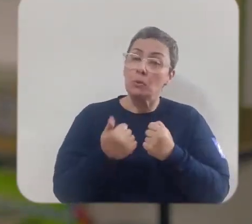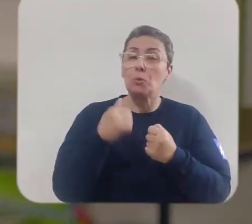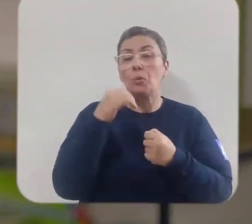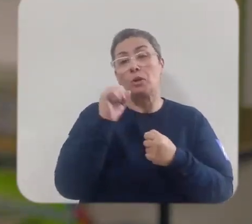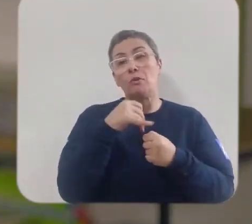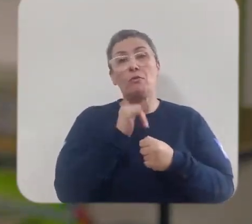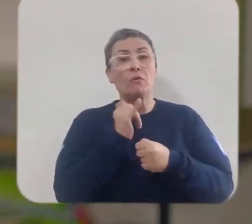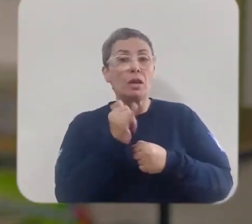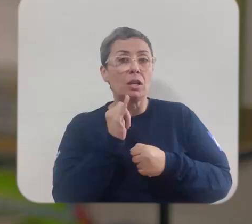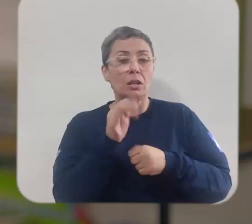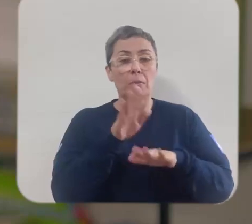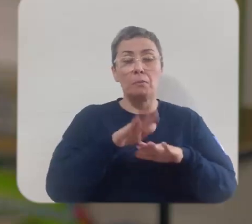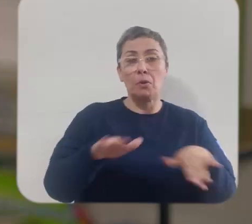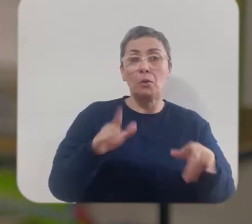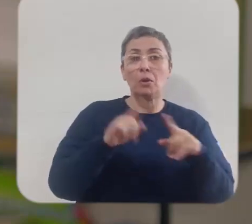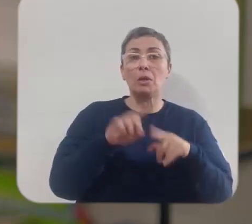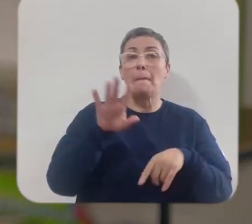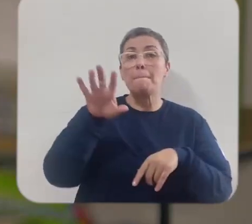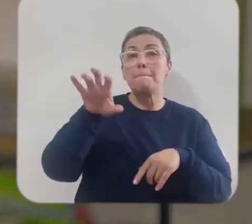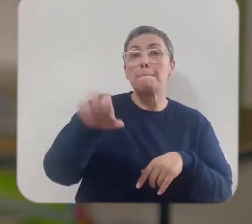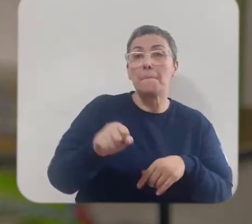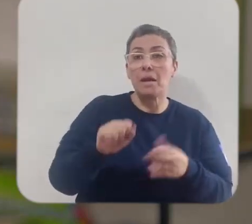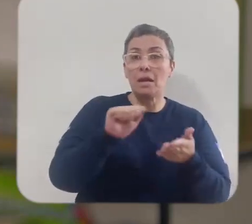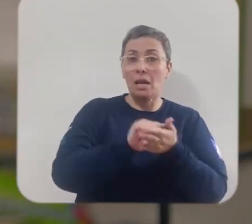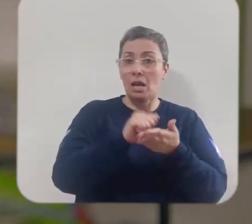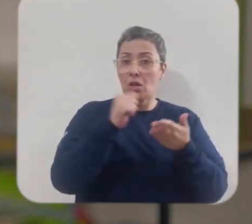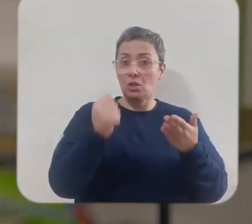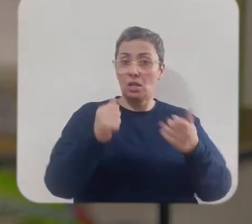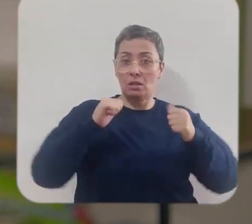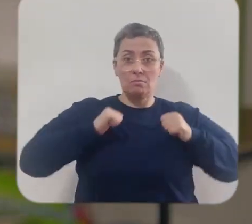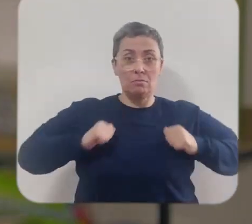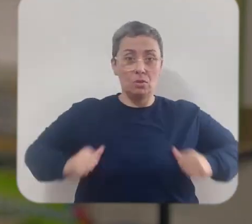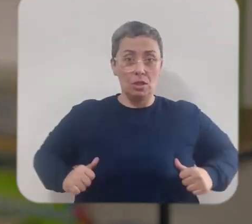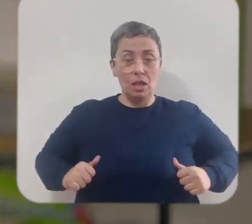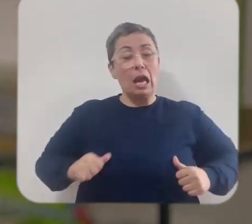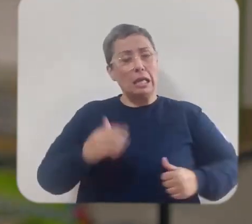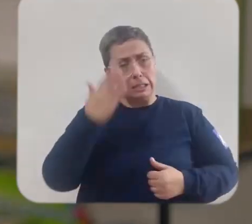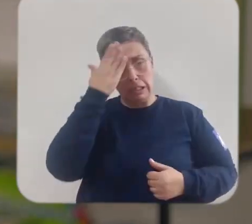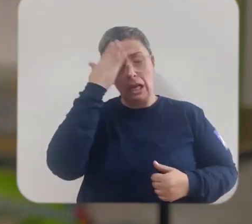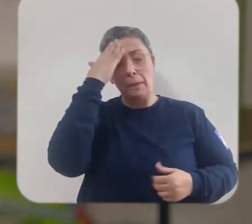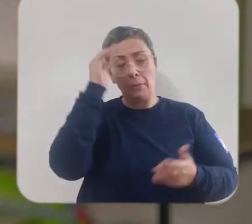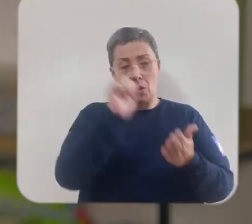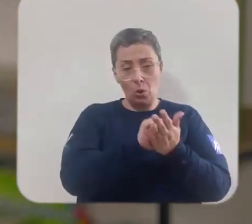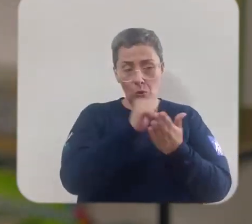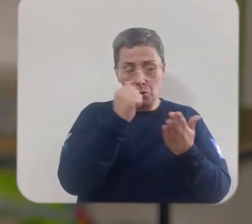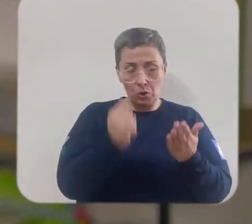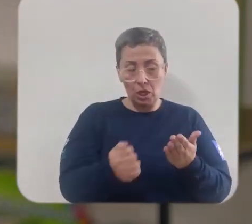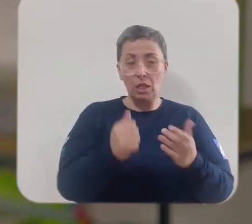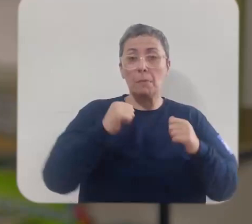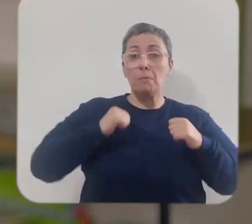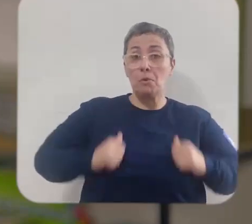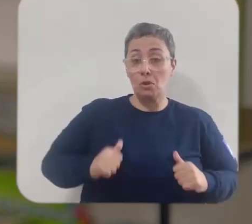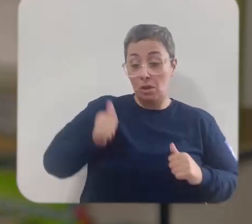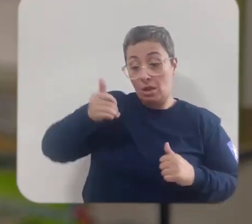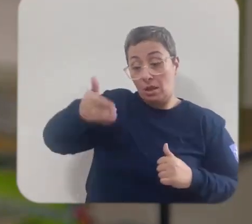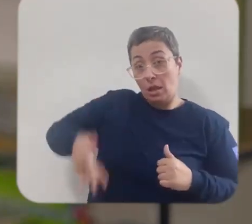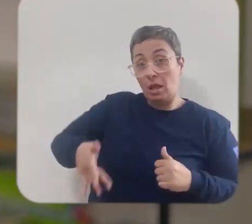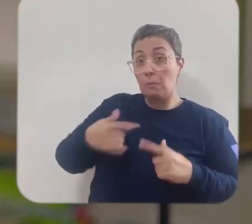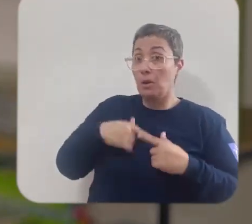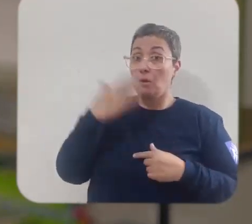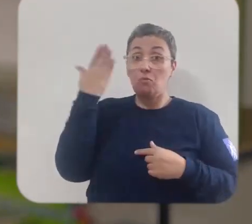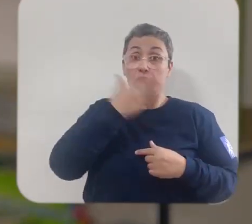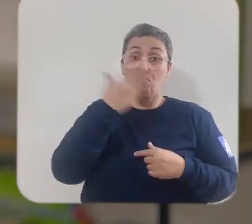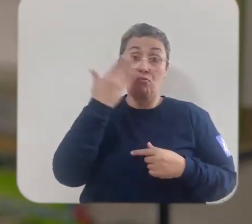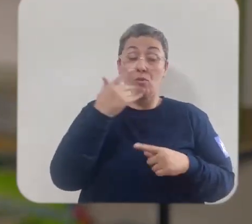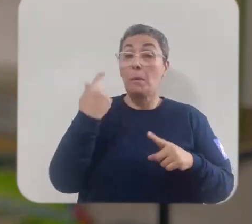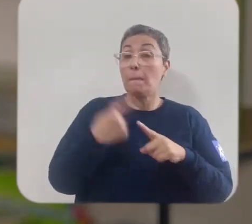que quando eu digo a uma criança, pega a agenda na mochila, ele sabe que a agenda está na mochila sem ver